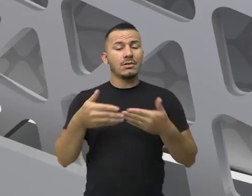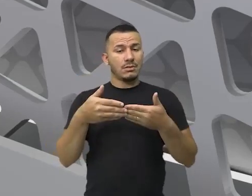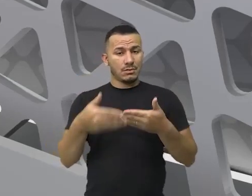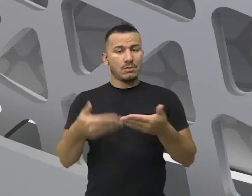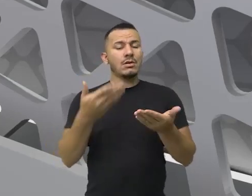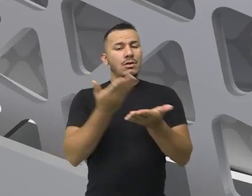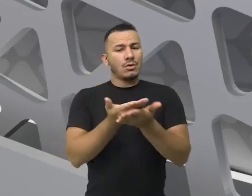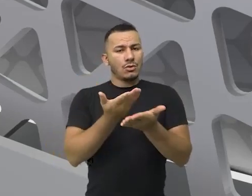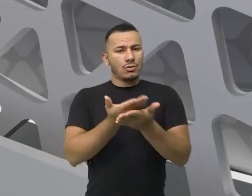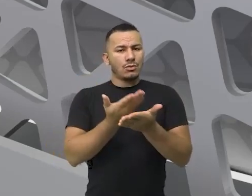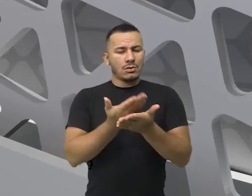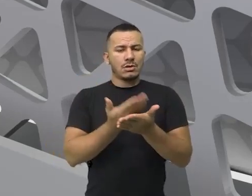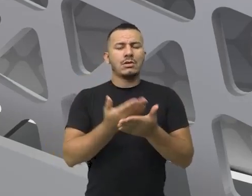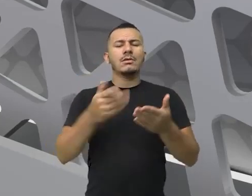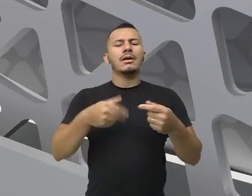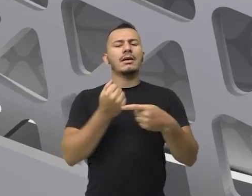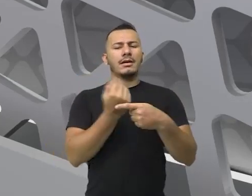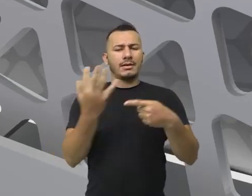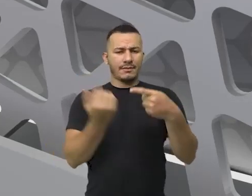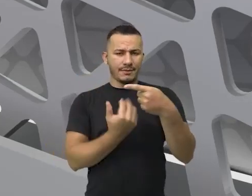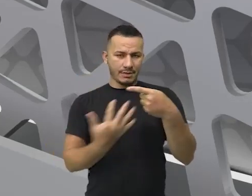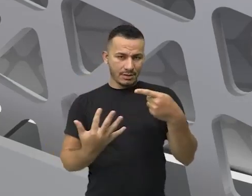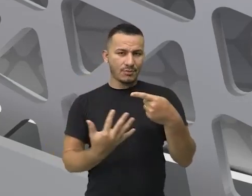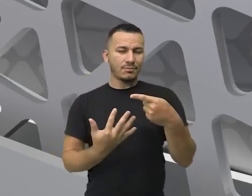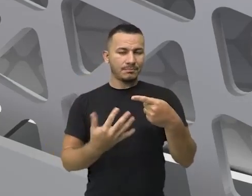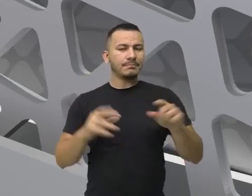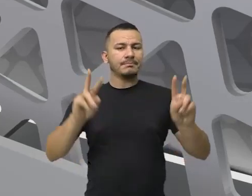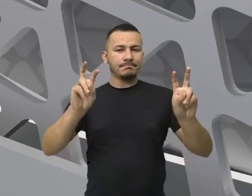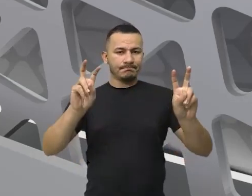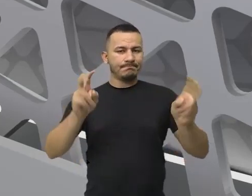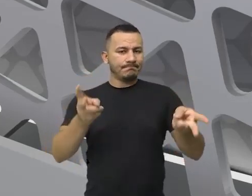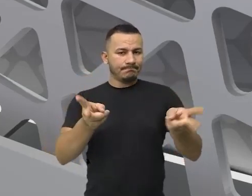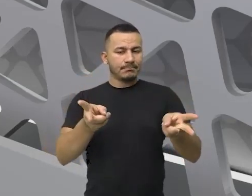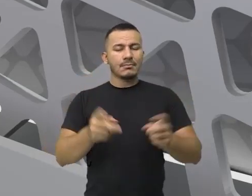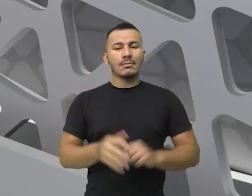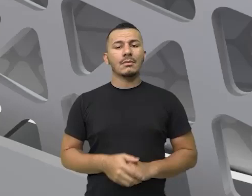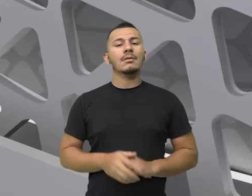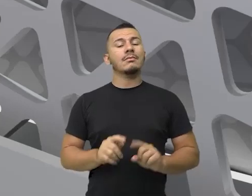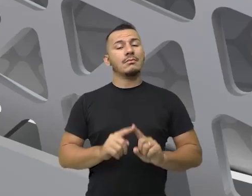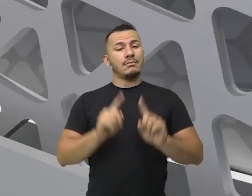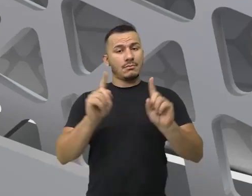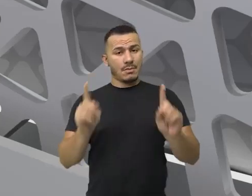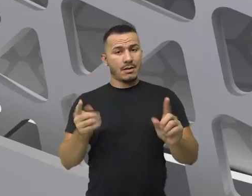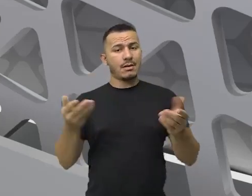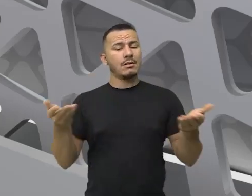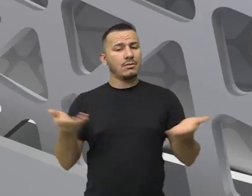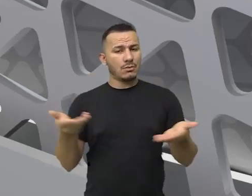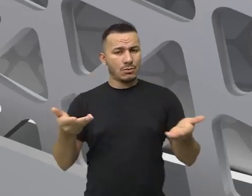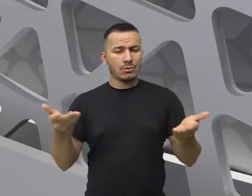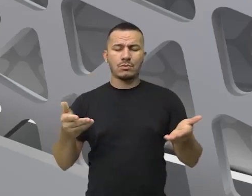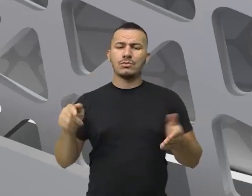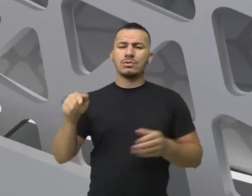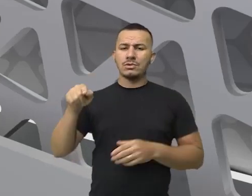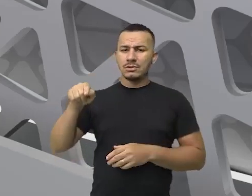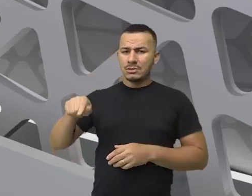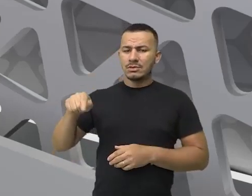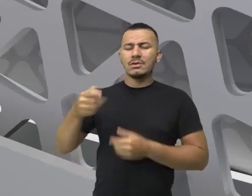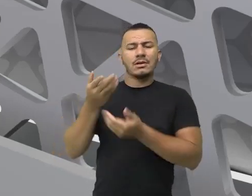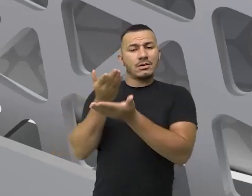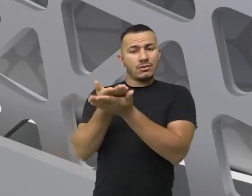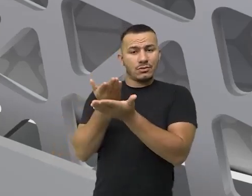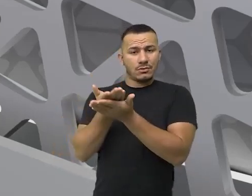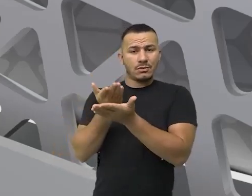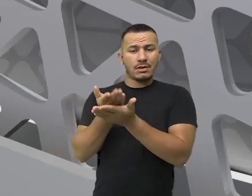aí estudando aí frações, tá legal? Só que na nossa aula de hoje nós vamos